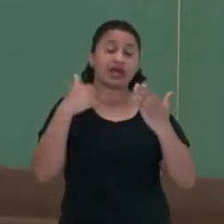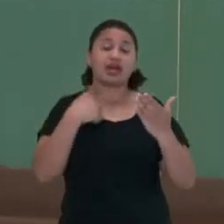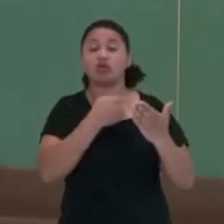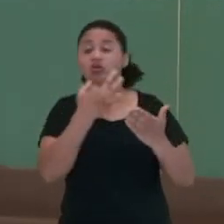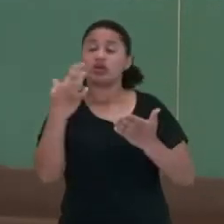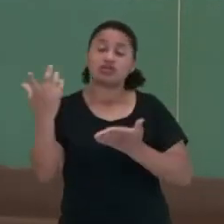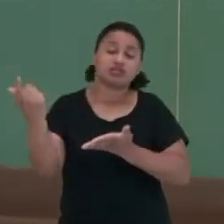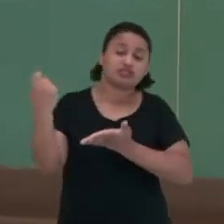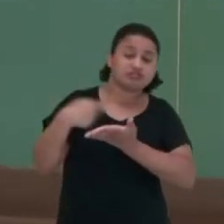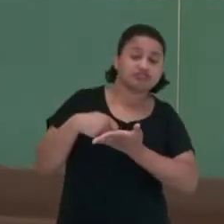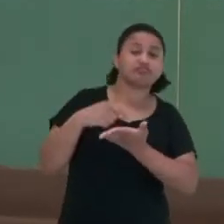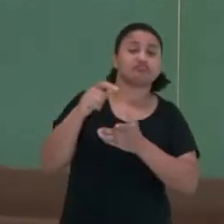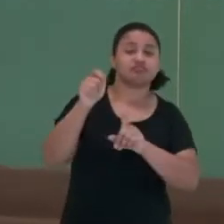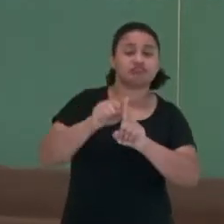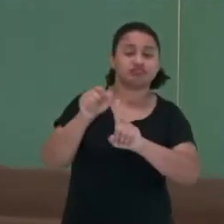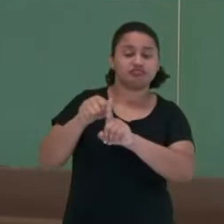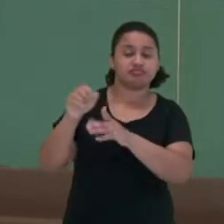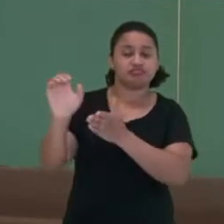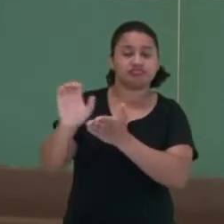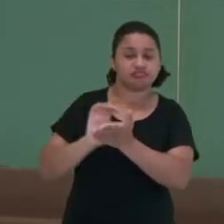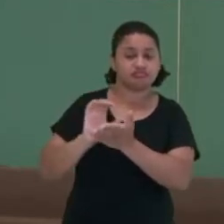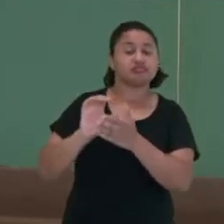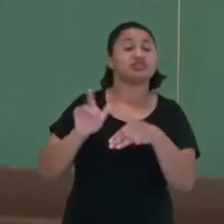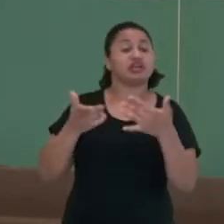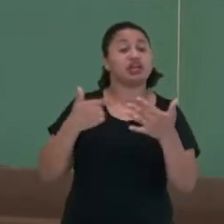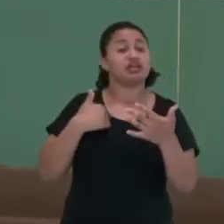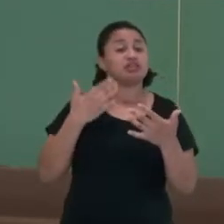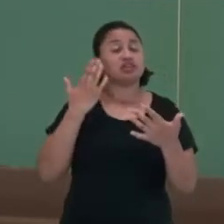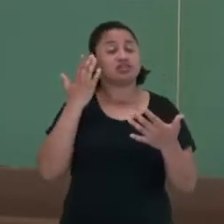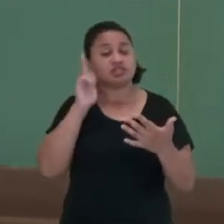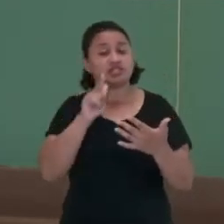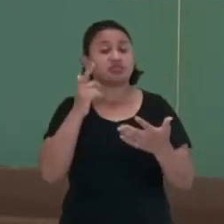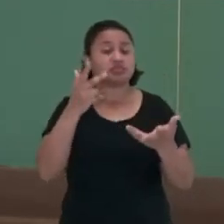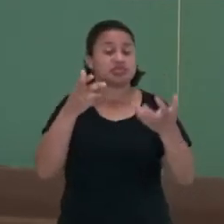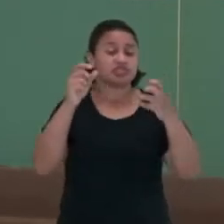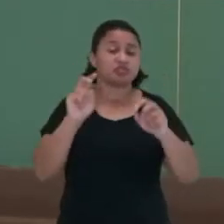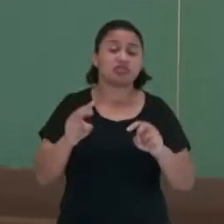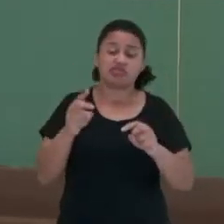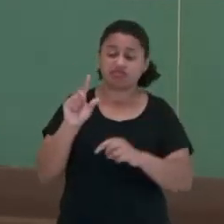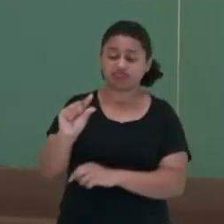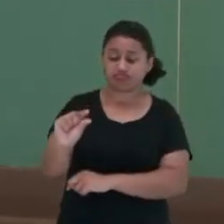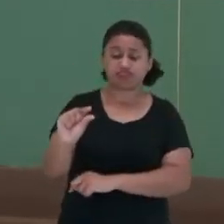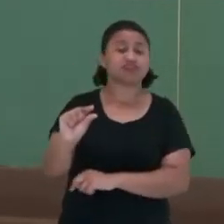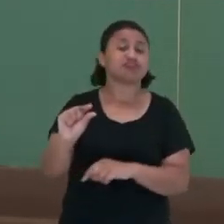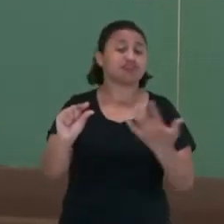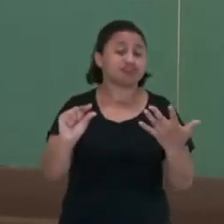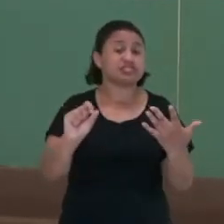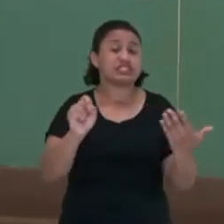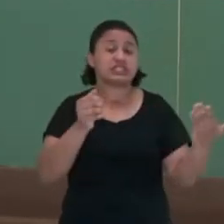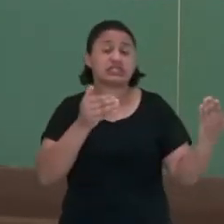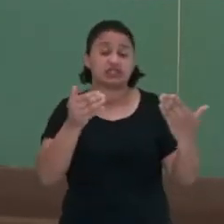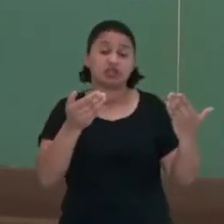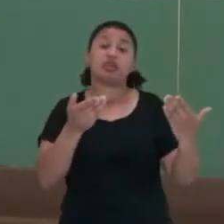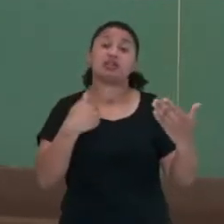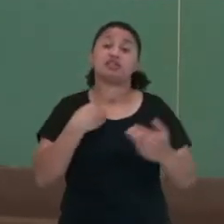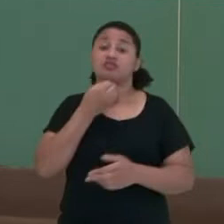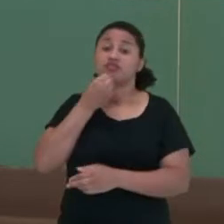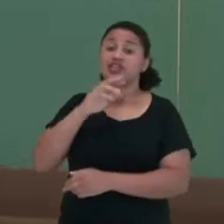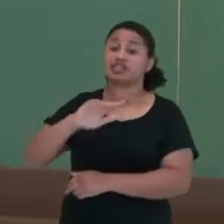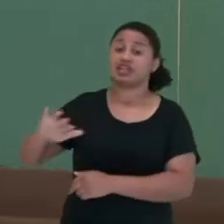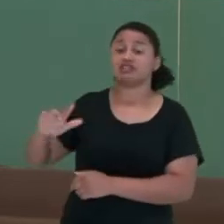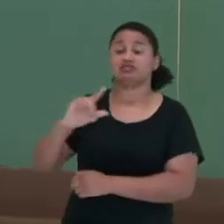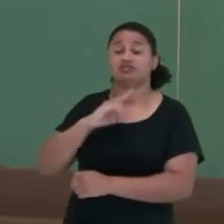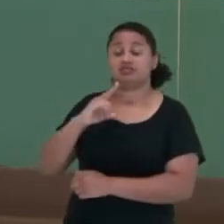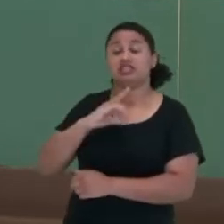seu faturamento. Isso vai ter ideia de que é um valor bastante pequeno pelas vantagens que ele vai ter